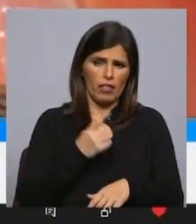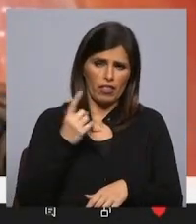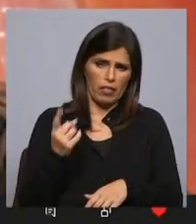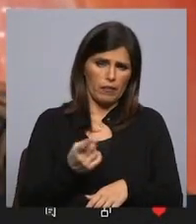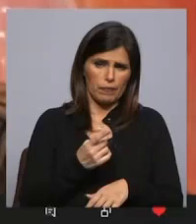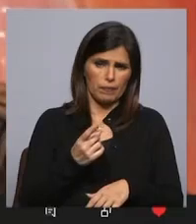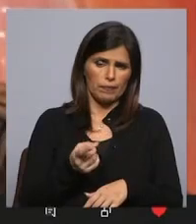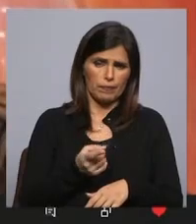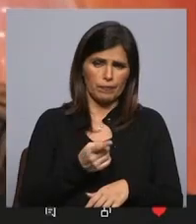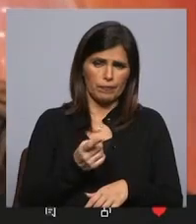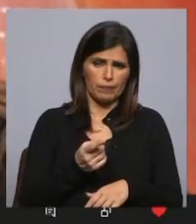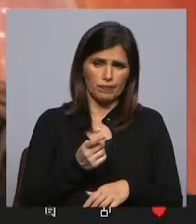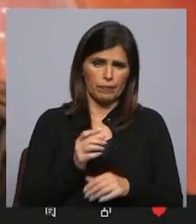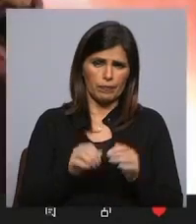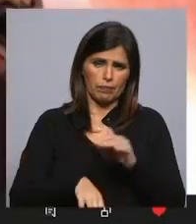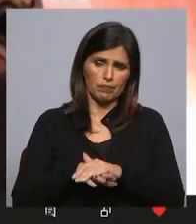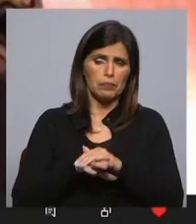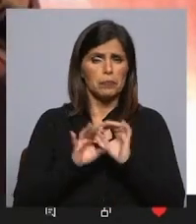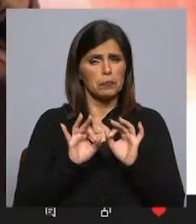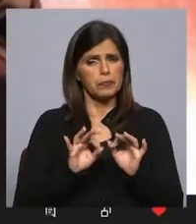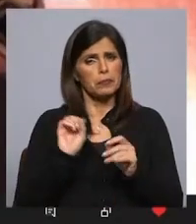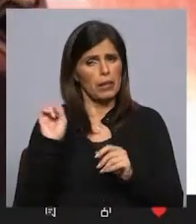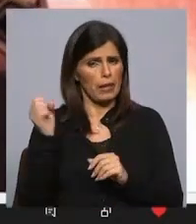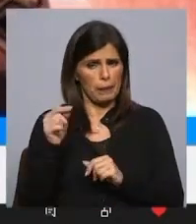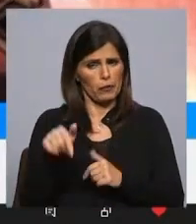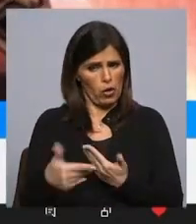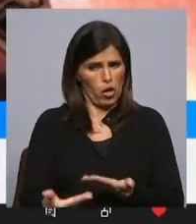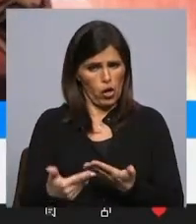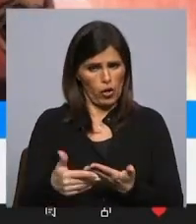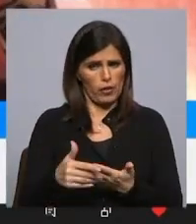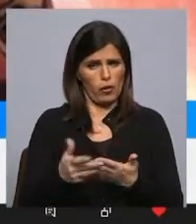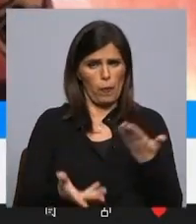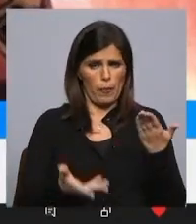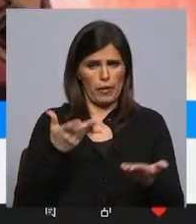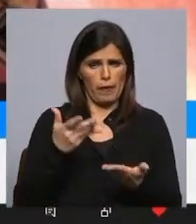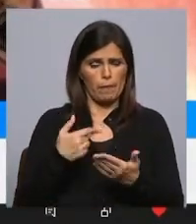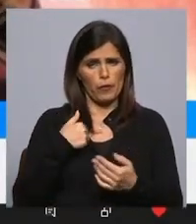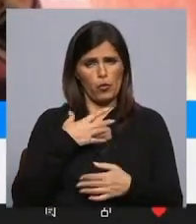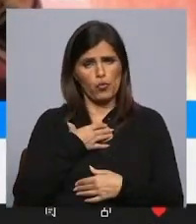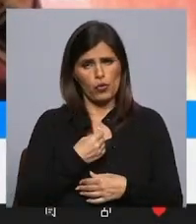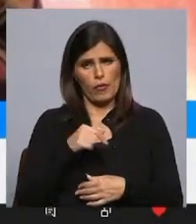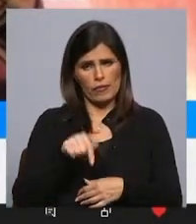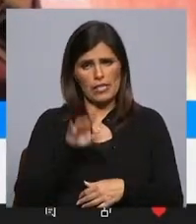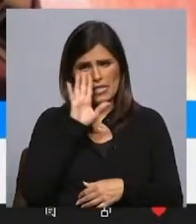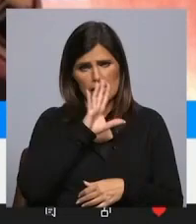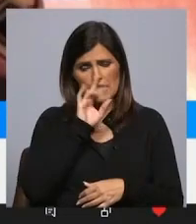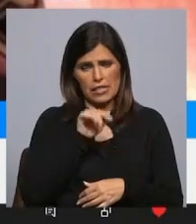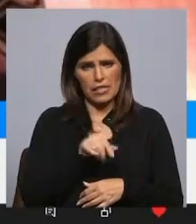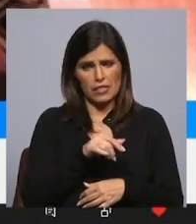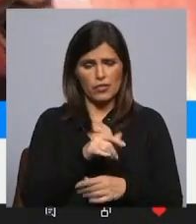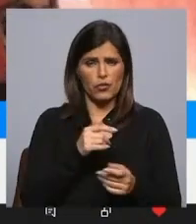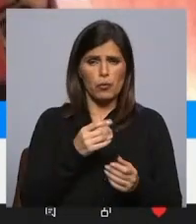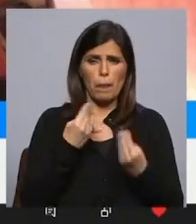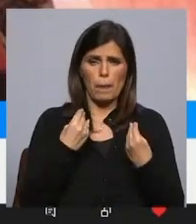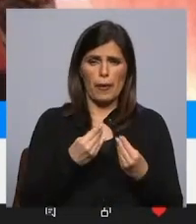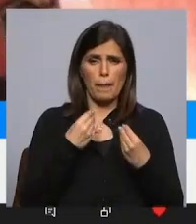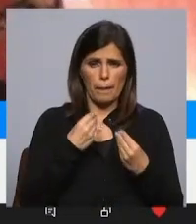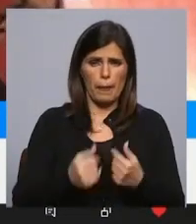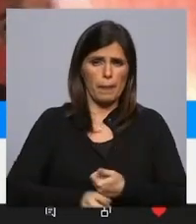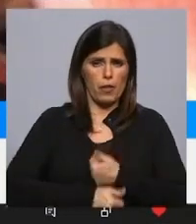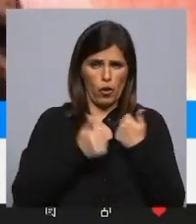mais favorável. E daí... E eu também queria ver se isto ficaria aparentemente bem,